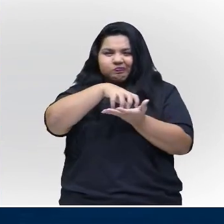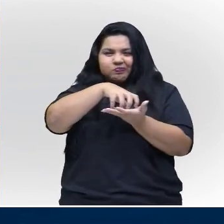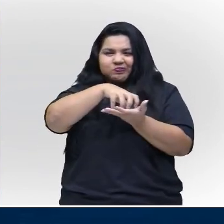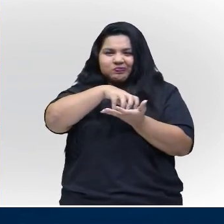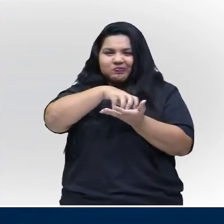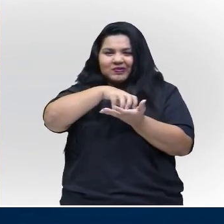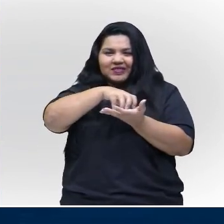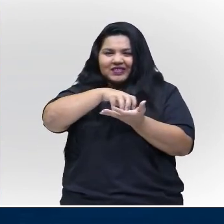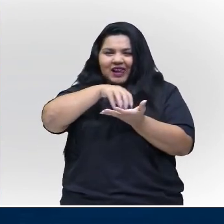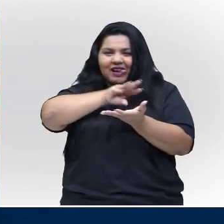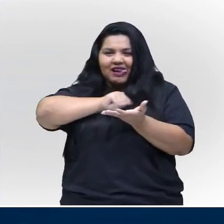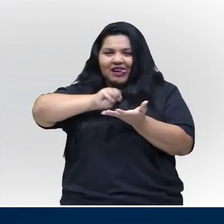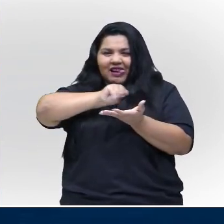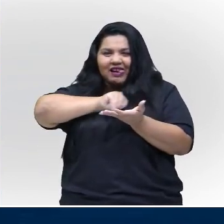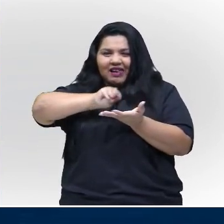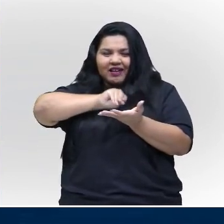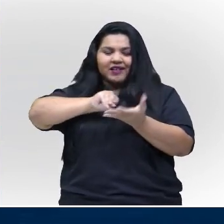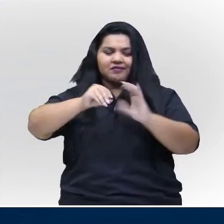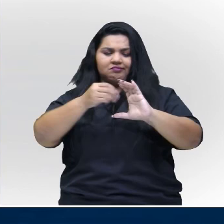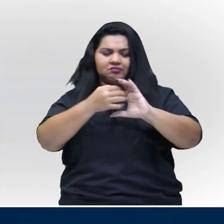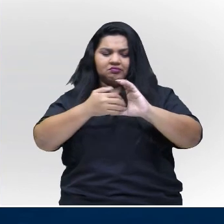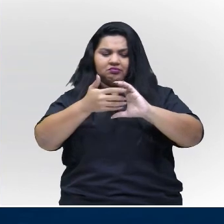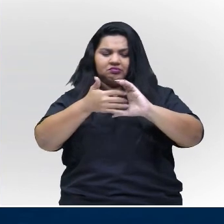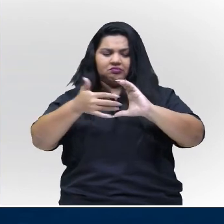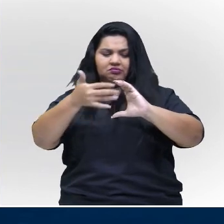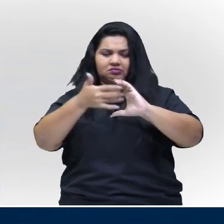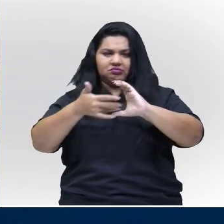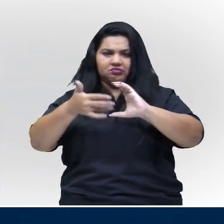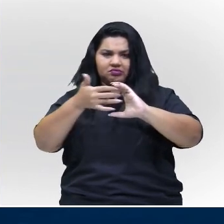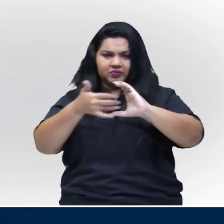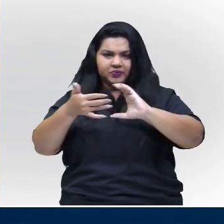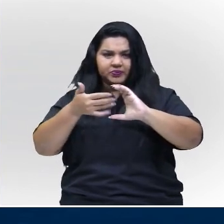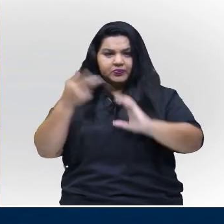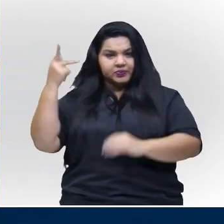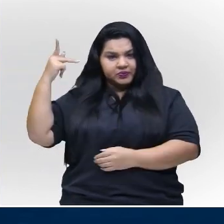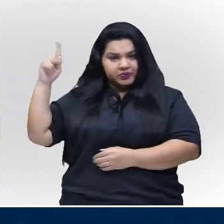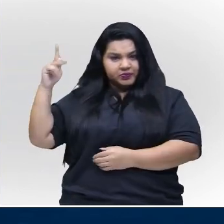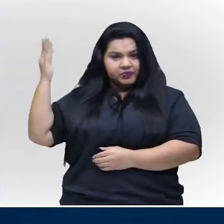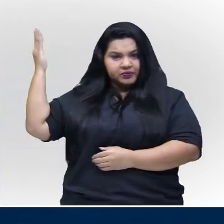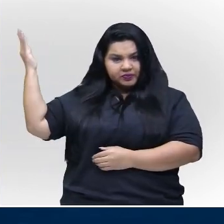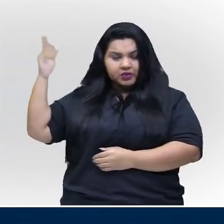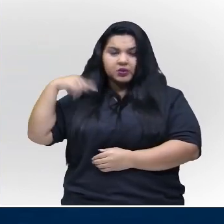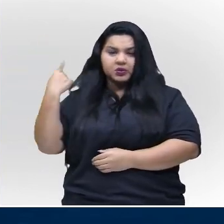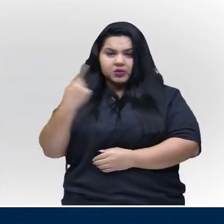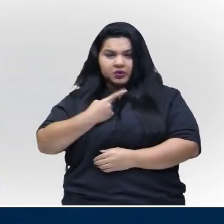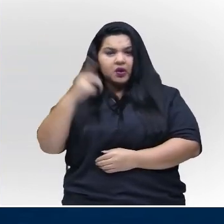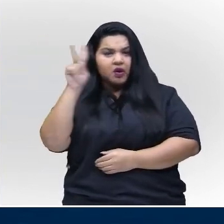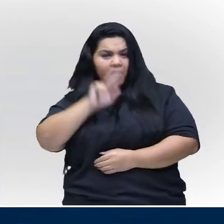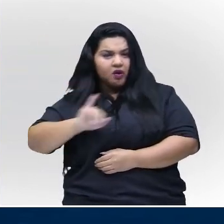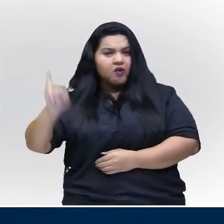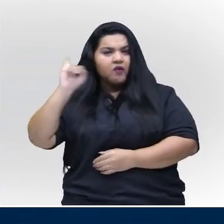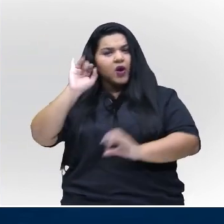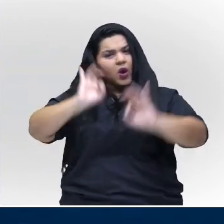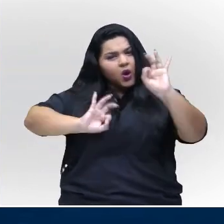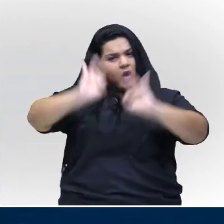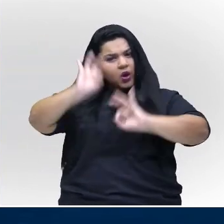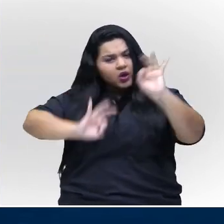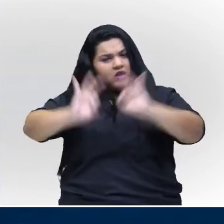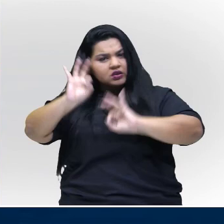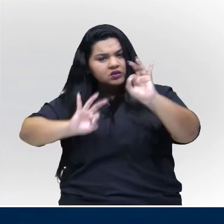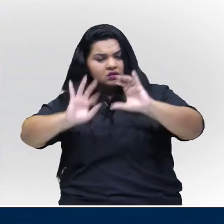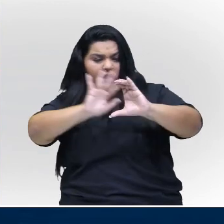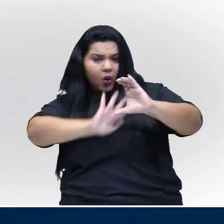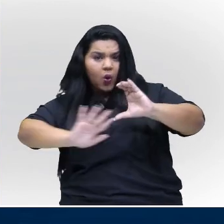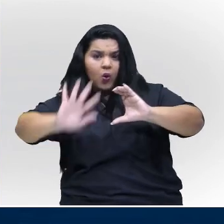citossol. A gente vai já ver isso em outra imagem. Então, olha aí, citoplasma e suas organelas, a gente vai conhecer a organização geral do